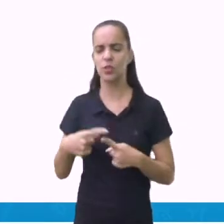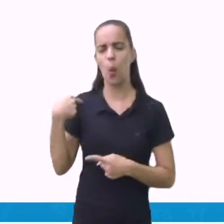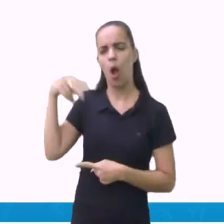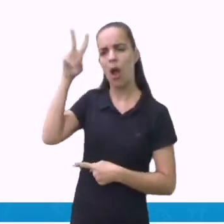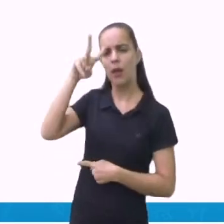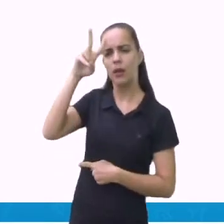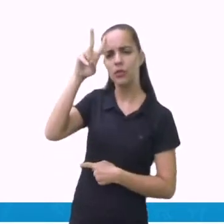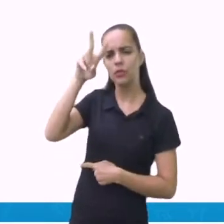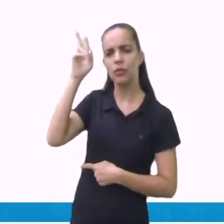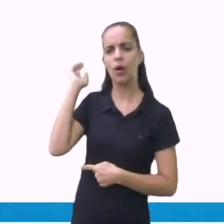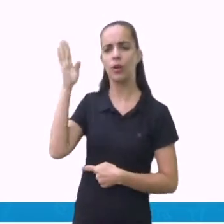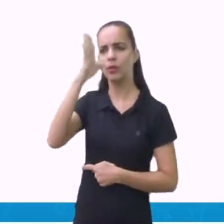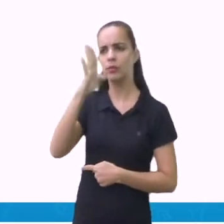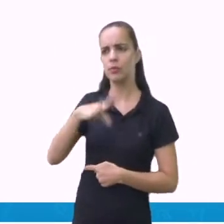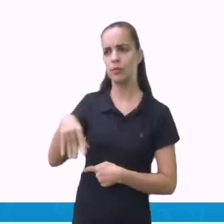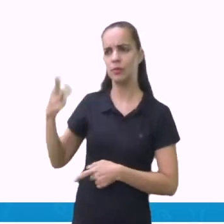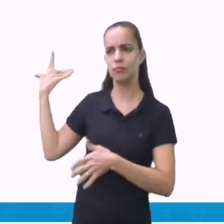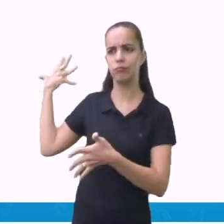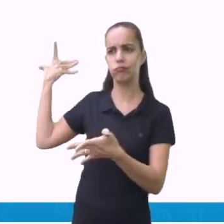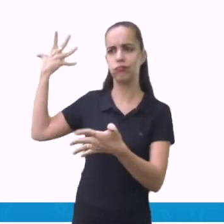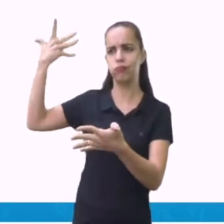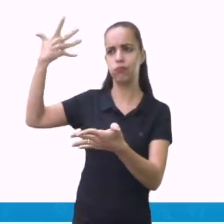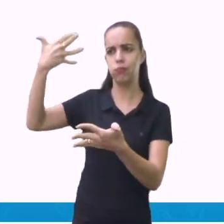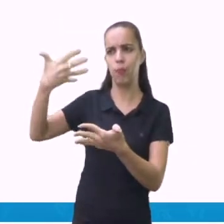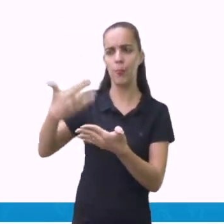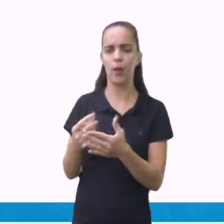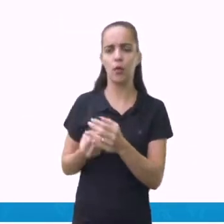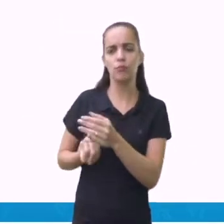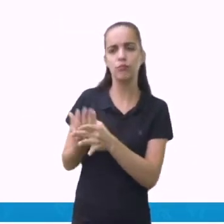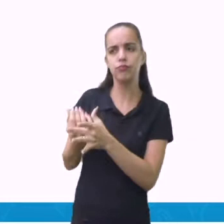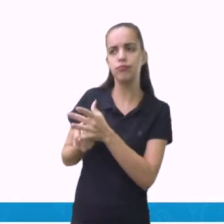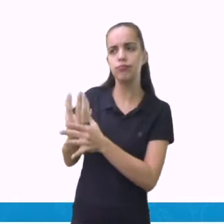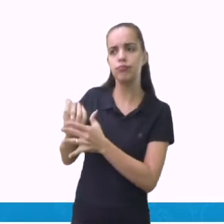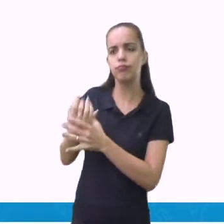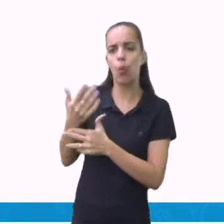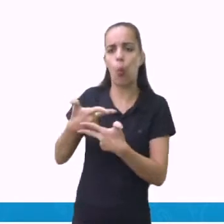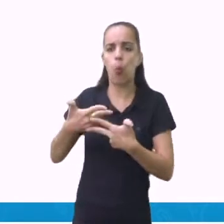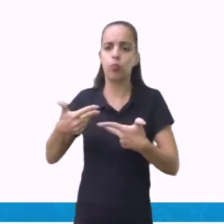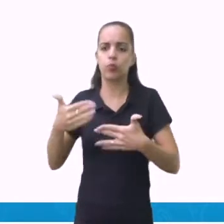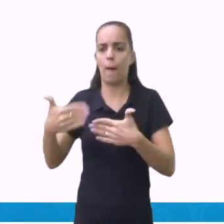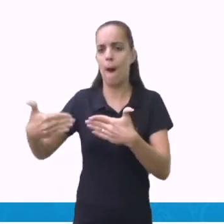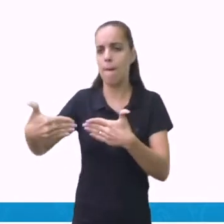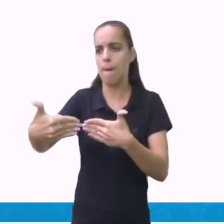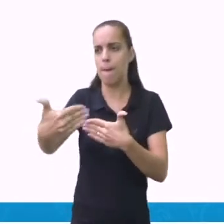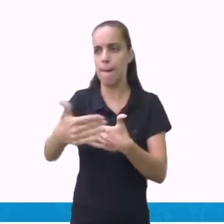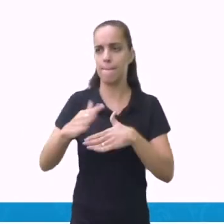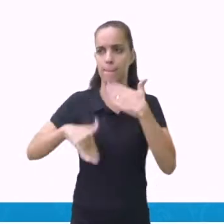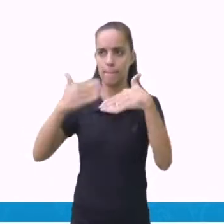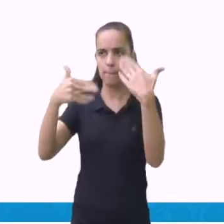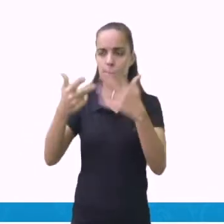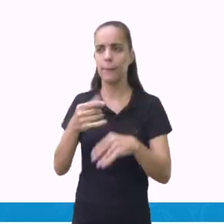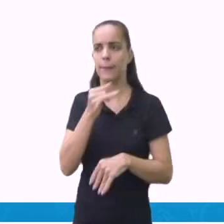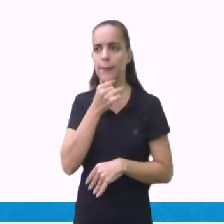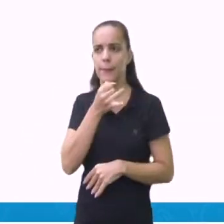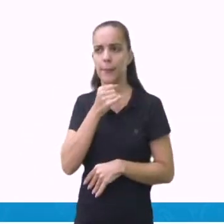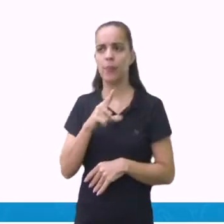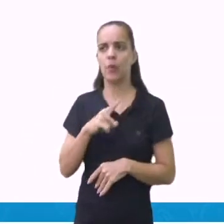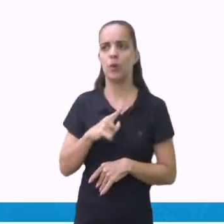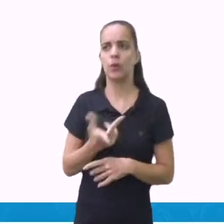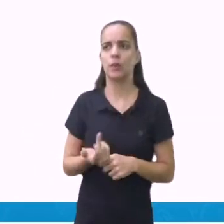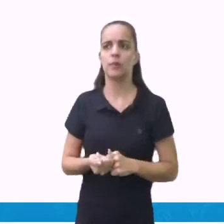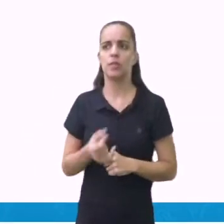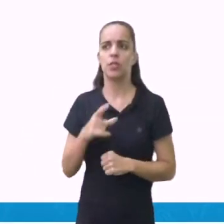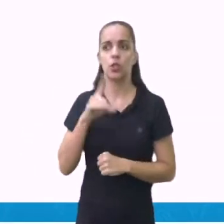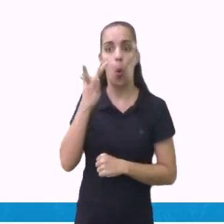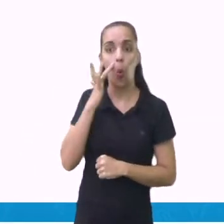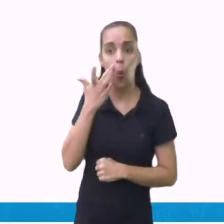Brasil foi mudando, então foram surgindo outras situações que eram, as pessoas estavam indo em busca do ouro,